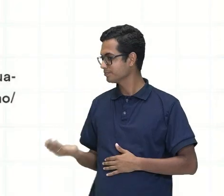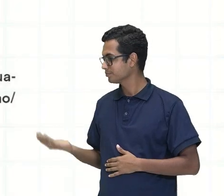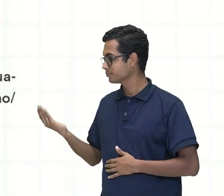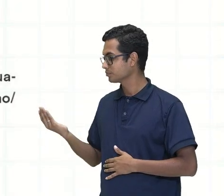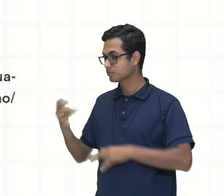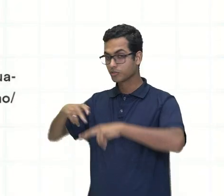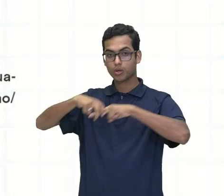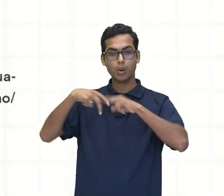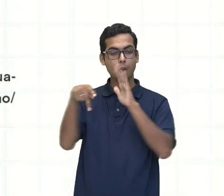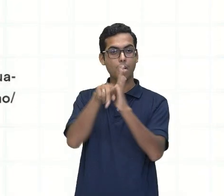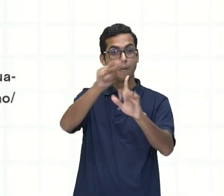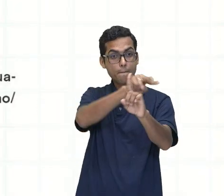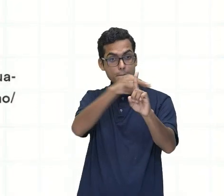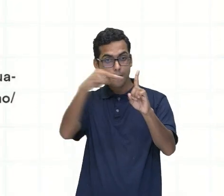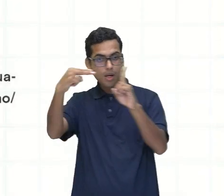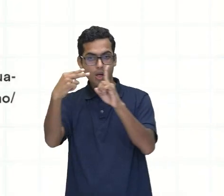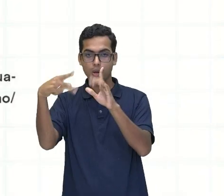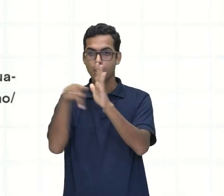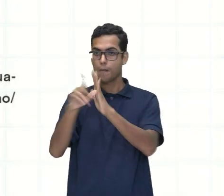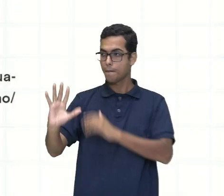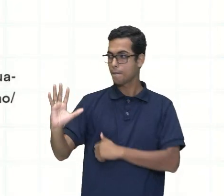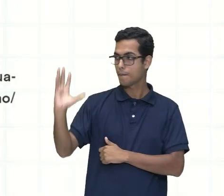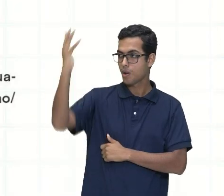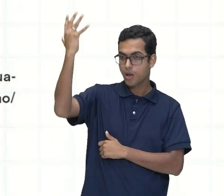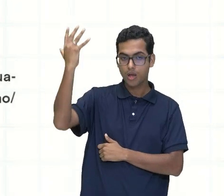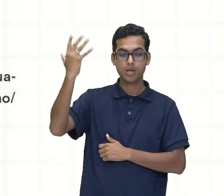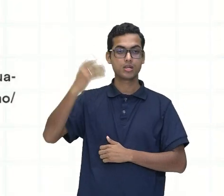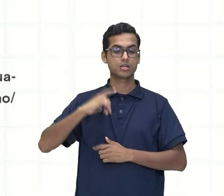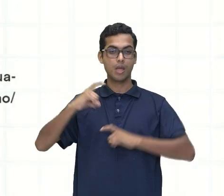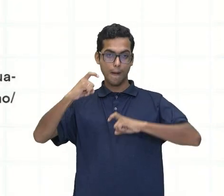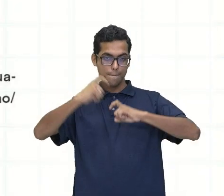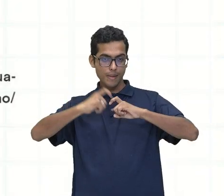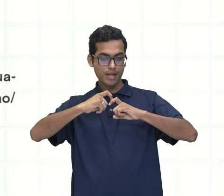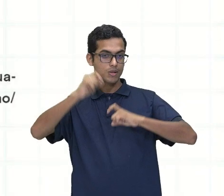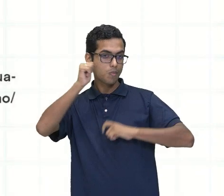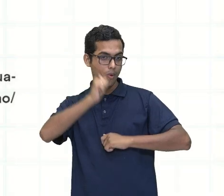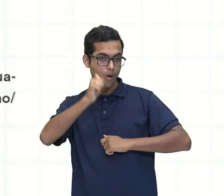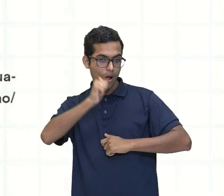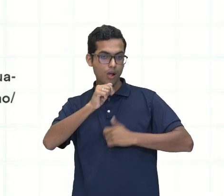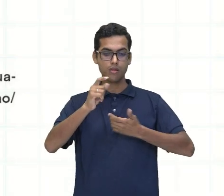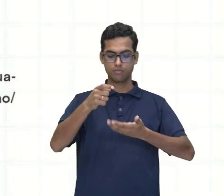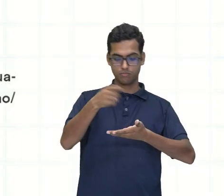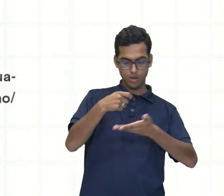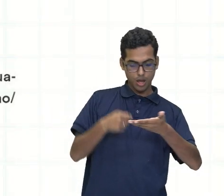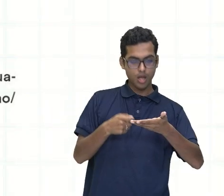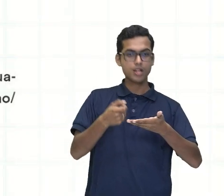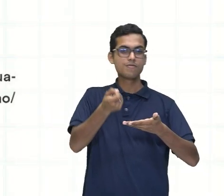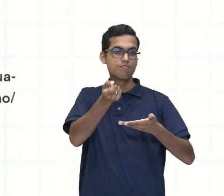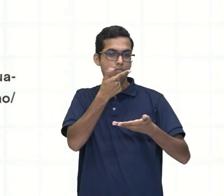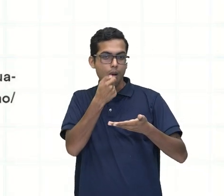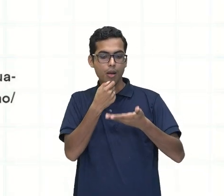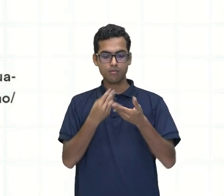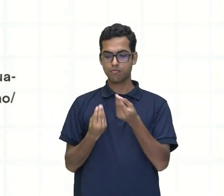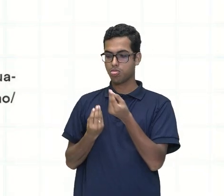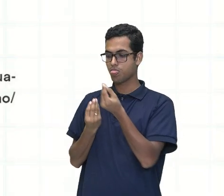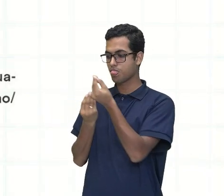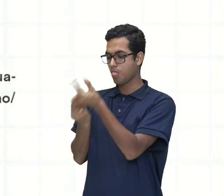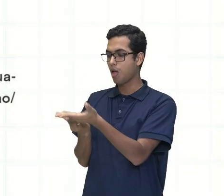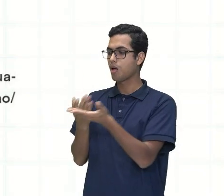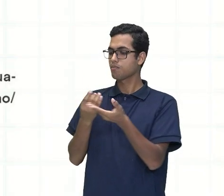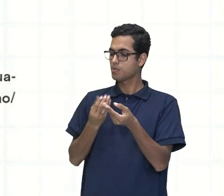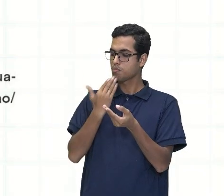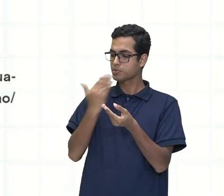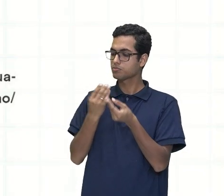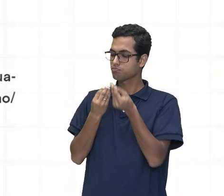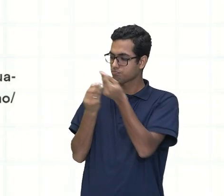ponto de vista a respeito desse fato da médica prescrever o remédio ao paciente. Tá? Então, a opinião, qual é a opinião? Que o remédio é muito